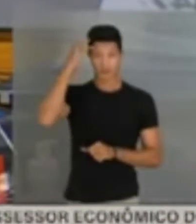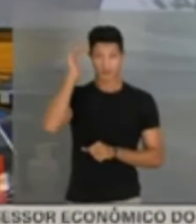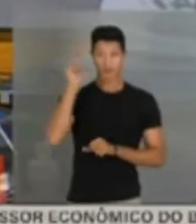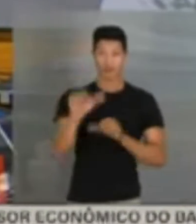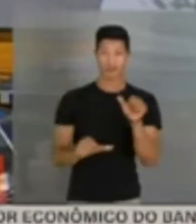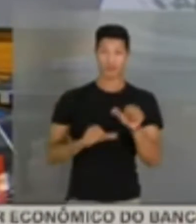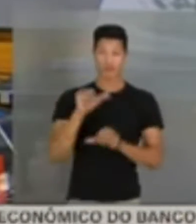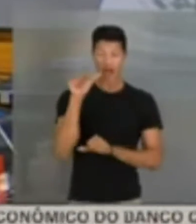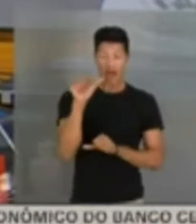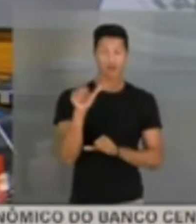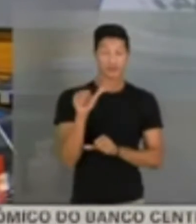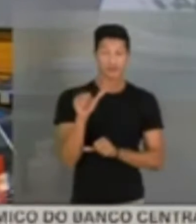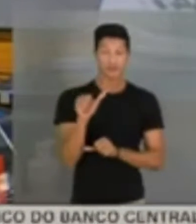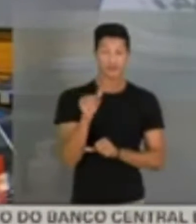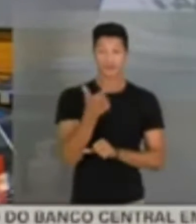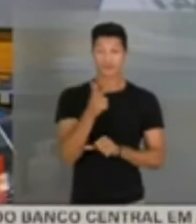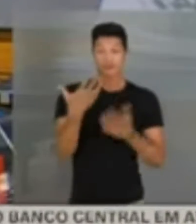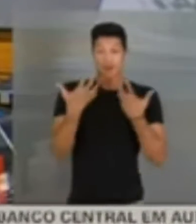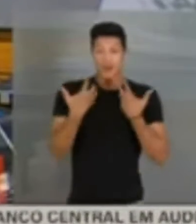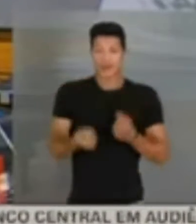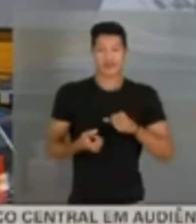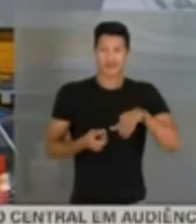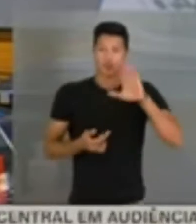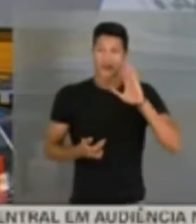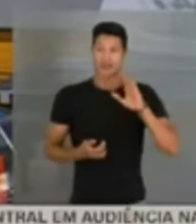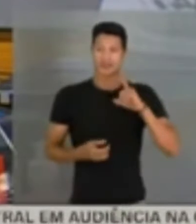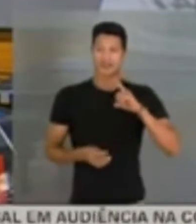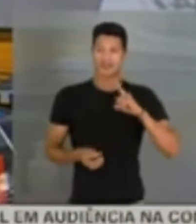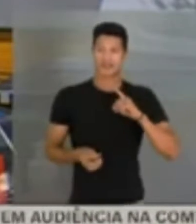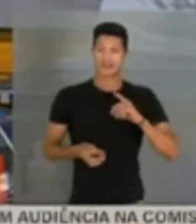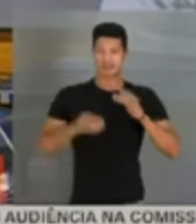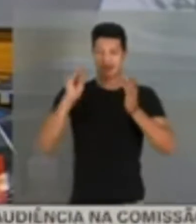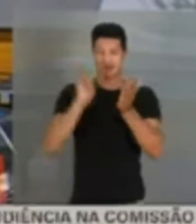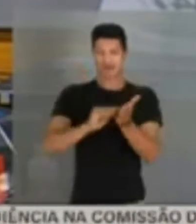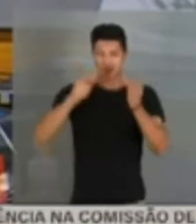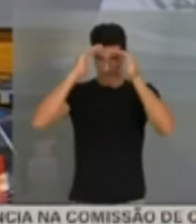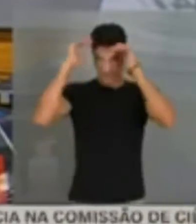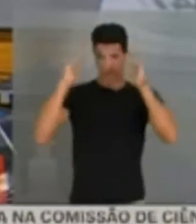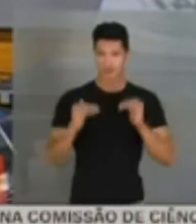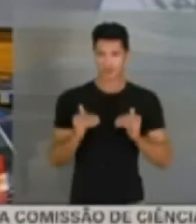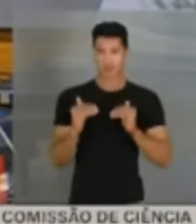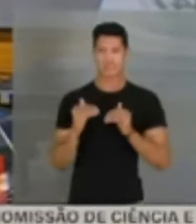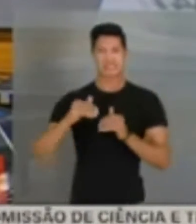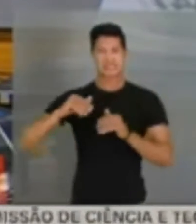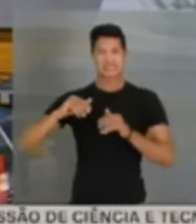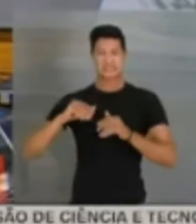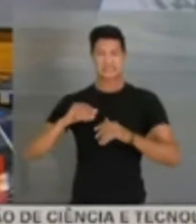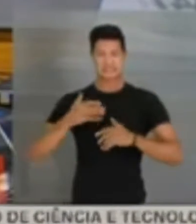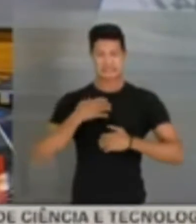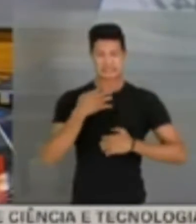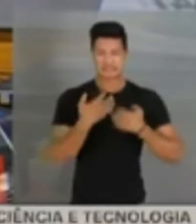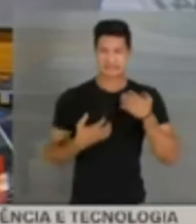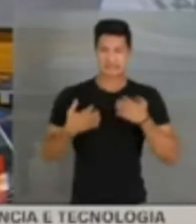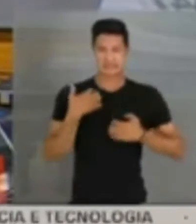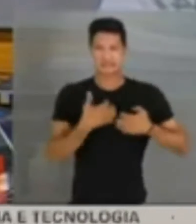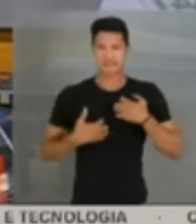pessoas mudaram, não aceitam mais serem desrespeitadas,